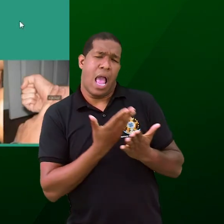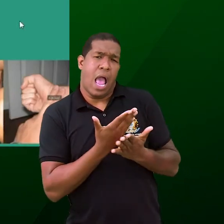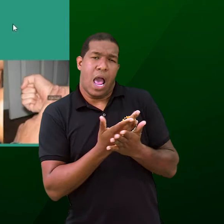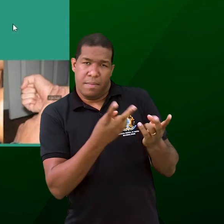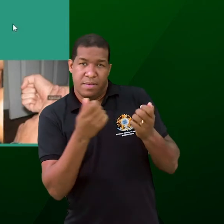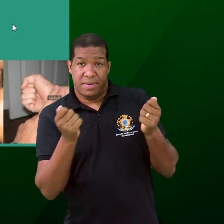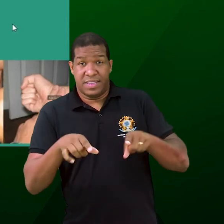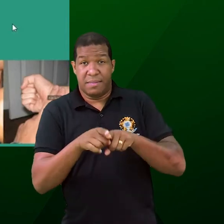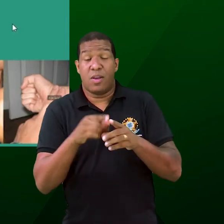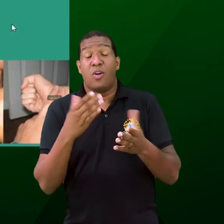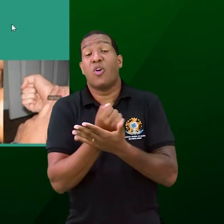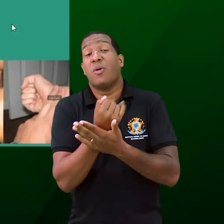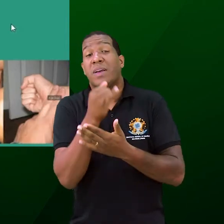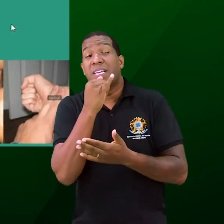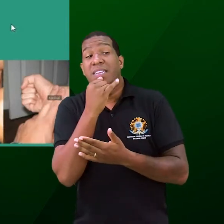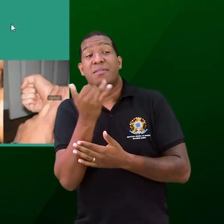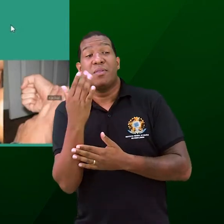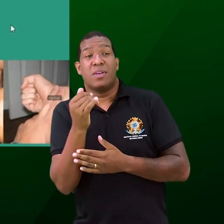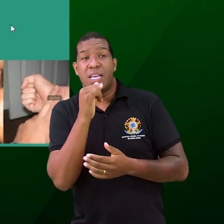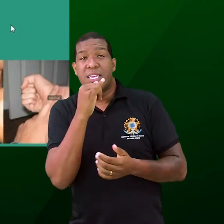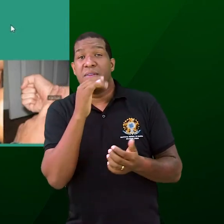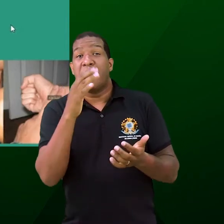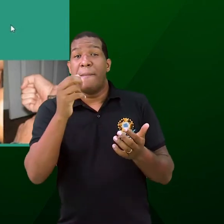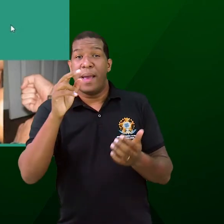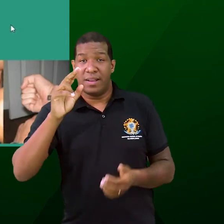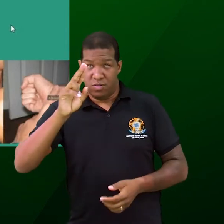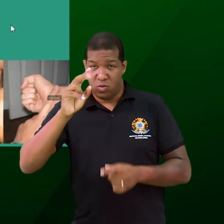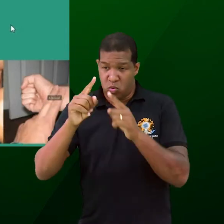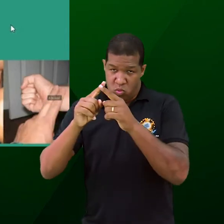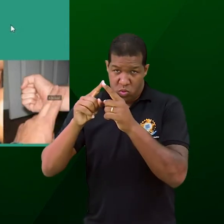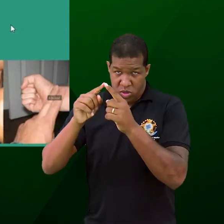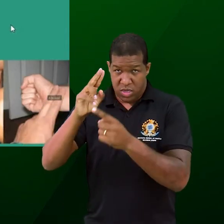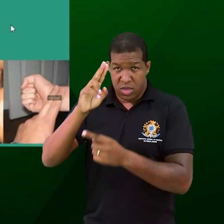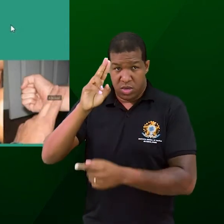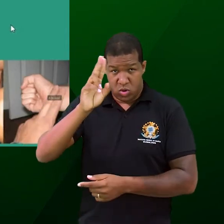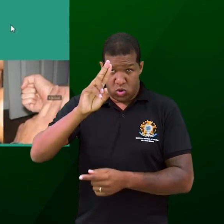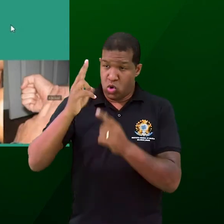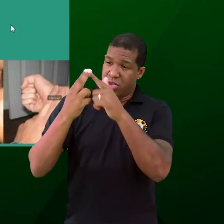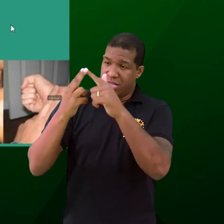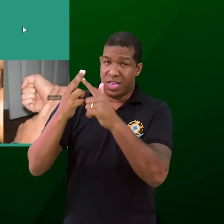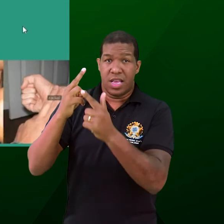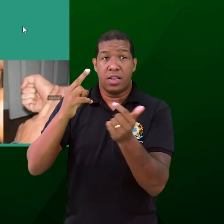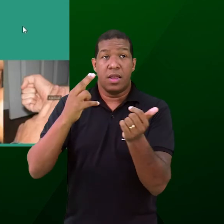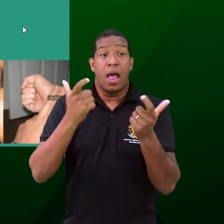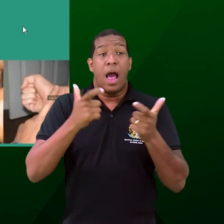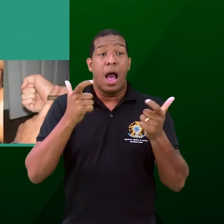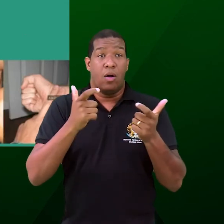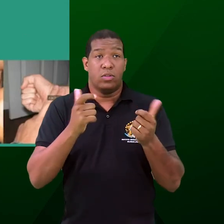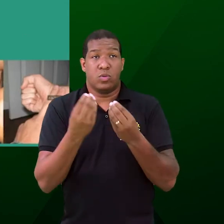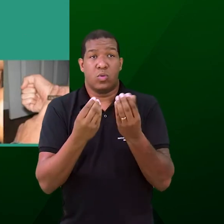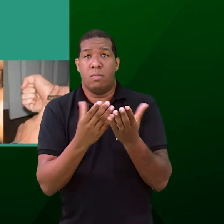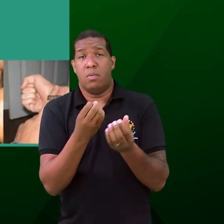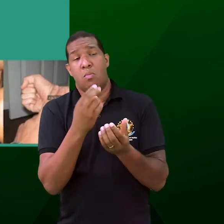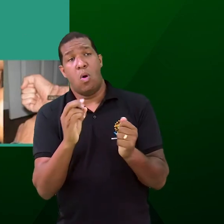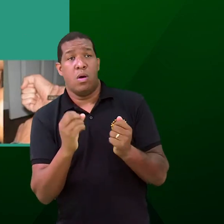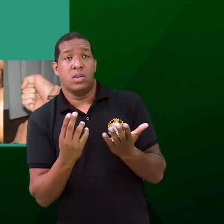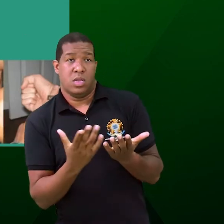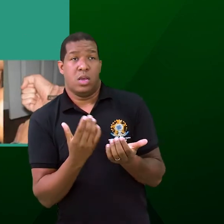gente diz de repouso, que é quando você está deitado. Para calcular ela, você precisa ficar deitado, né? Esperar aí